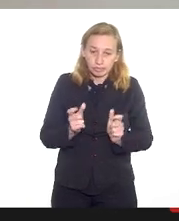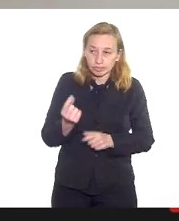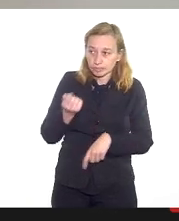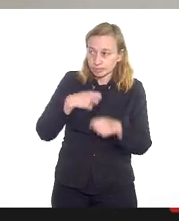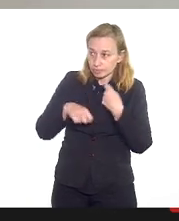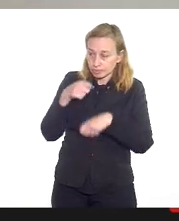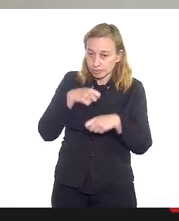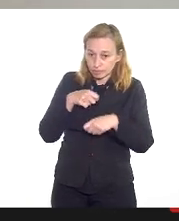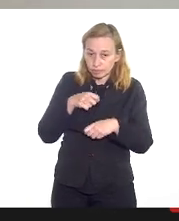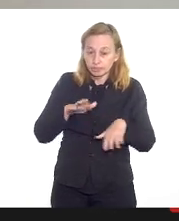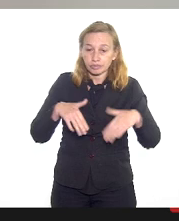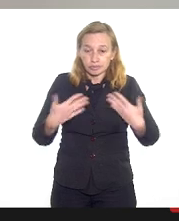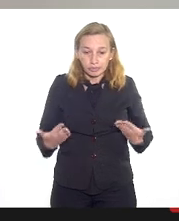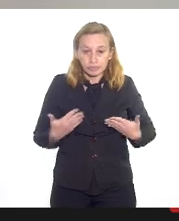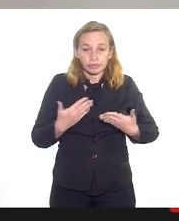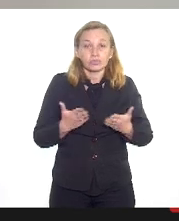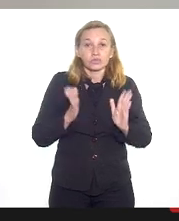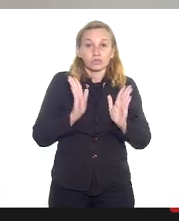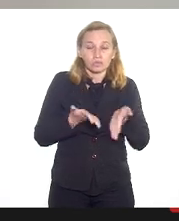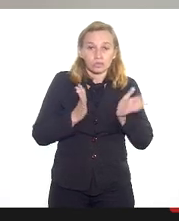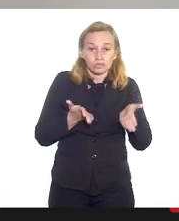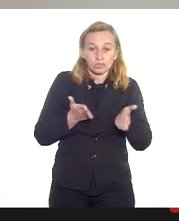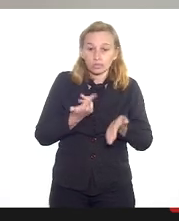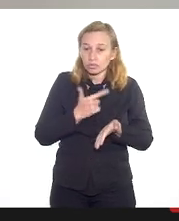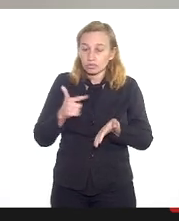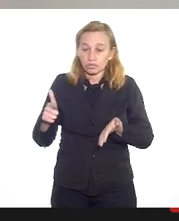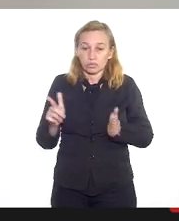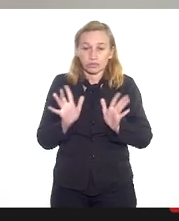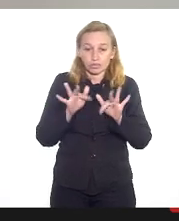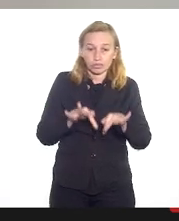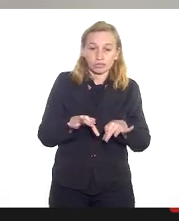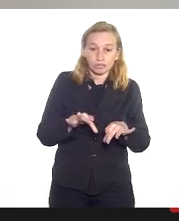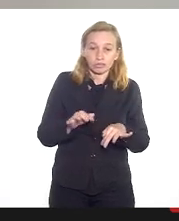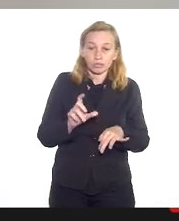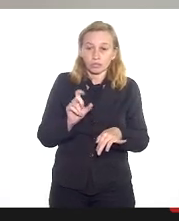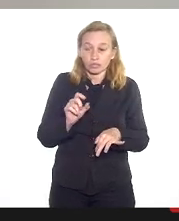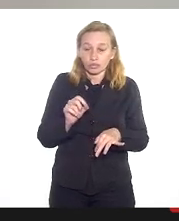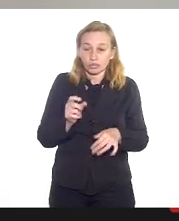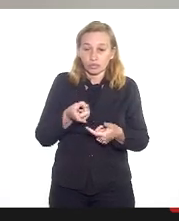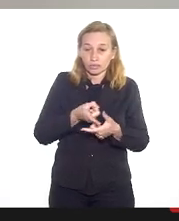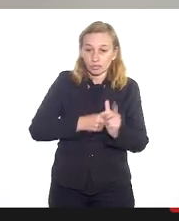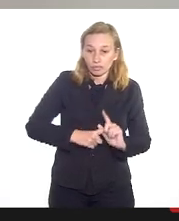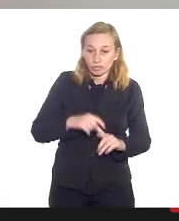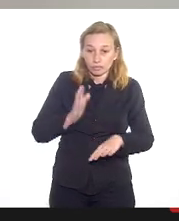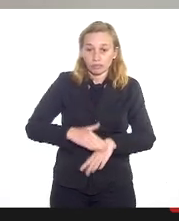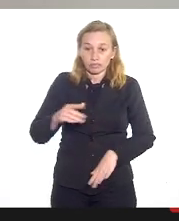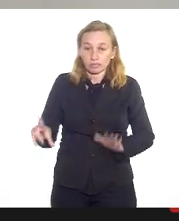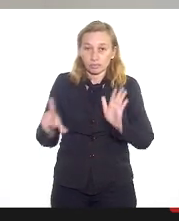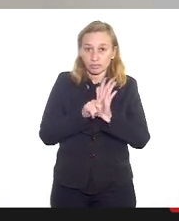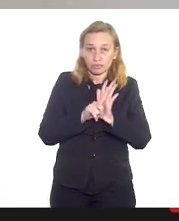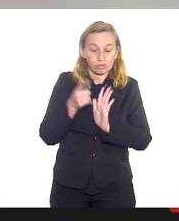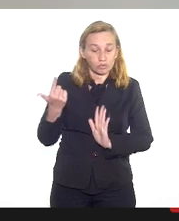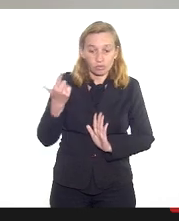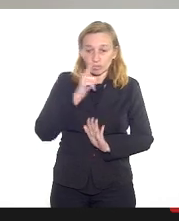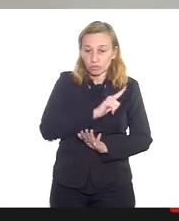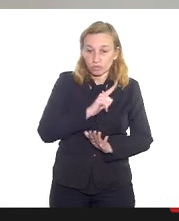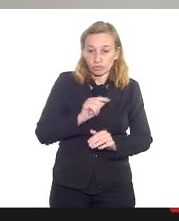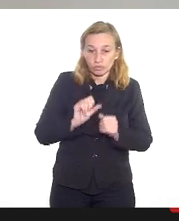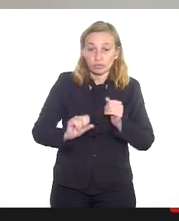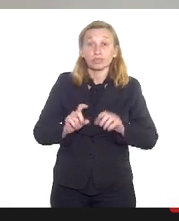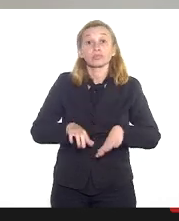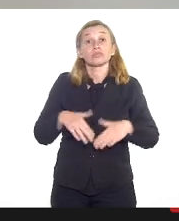economicamente. Então, assim, hoje a gente não tem nem definição do que seria um devedor quanto mais na legislação, a gente não conseguiria nem aplicar isso.